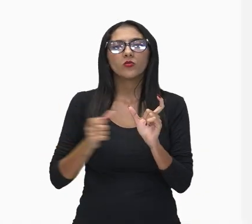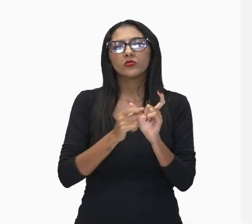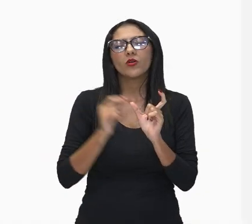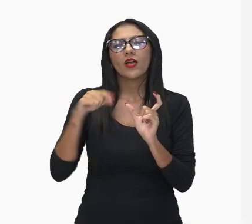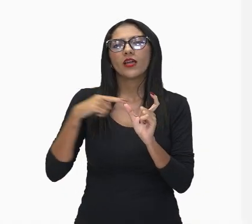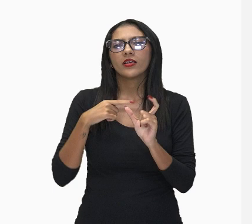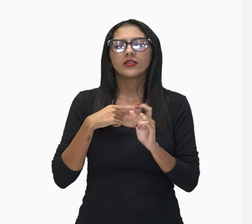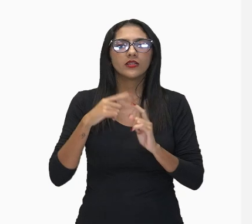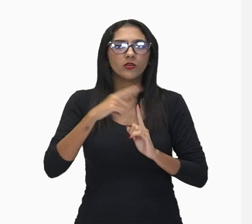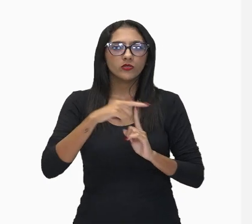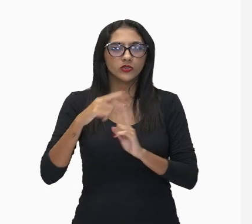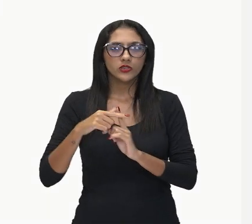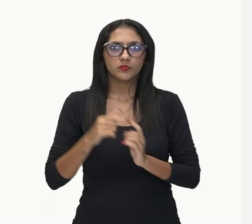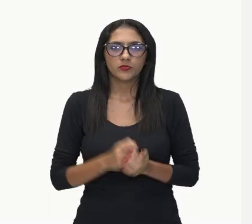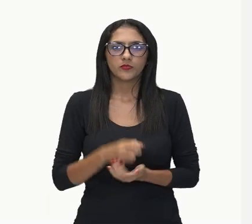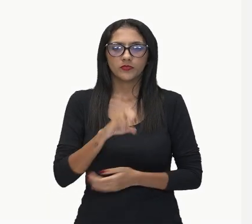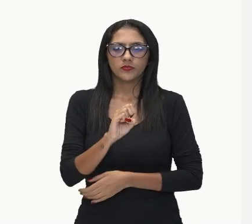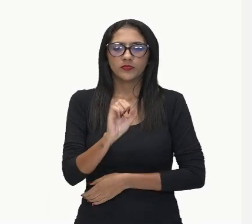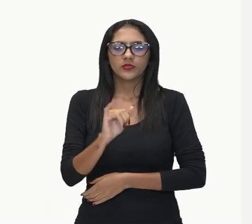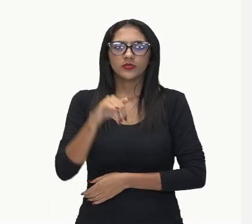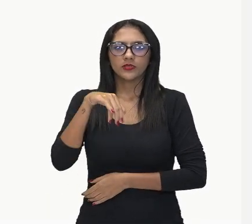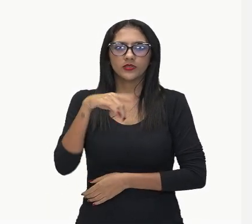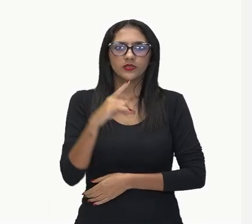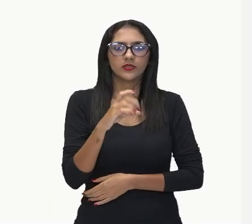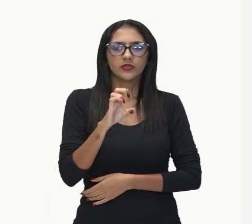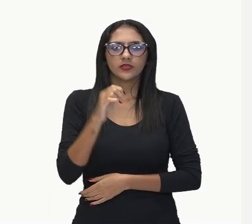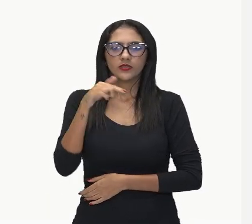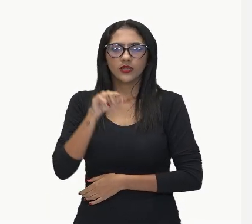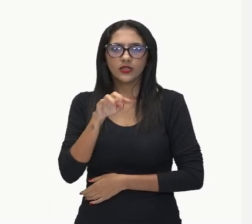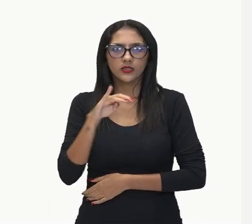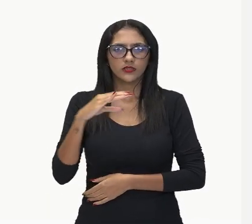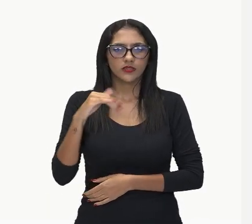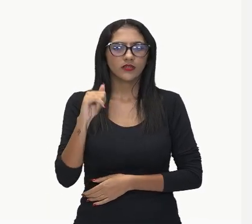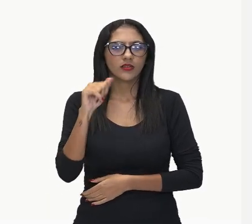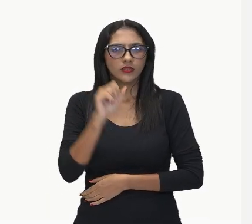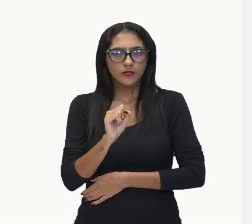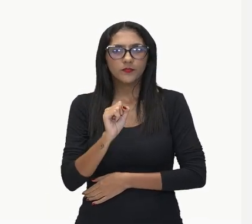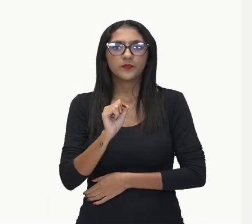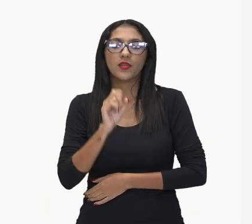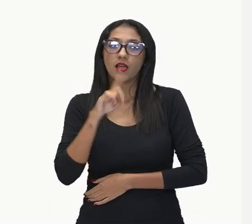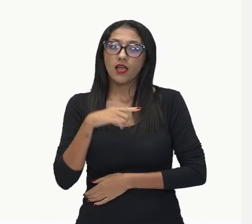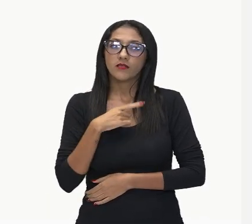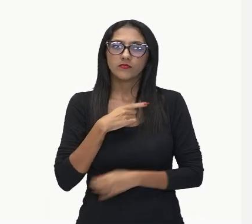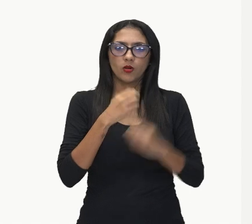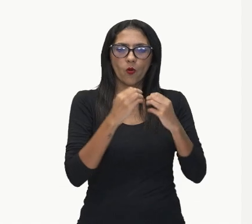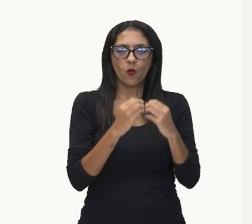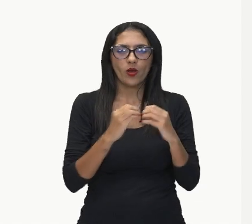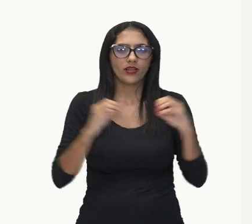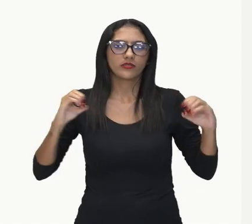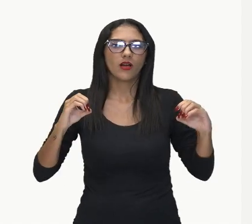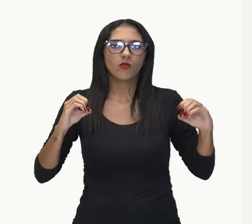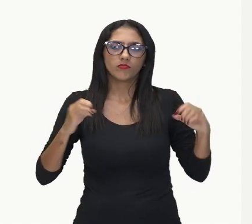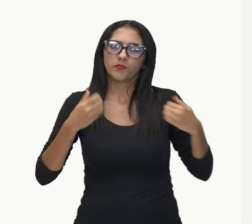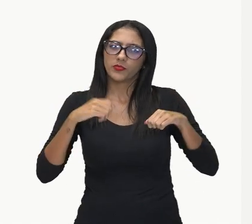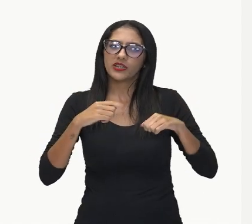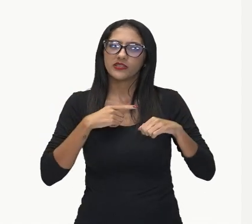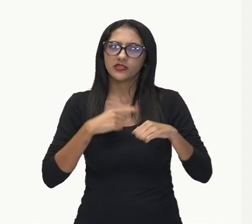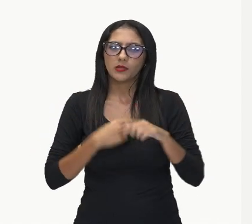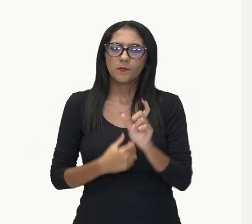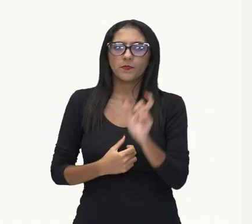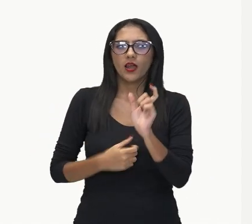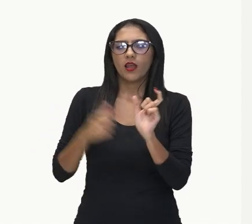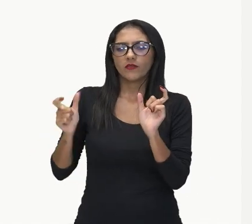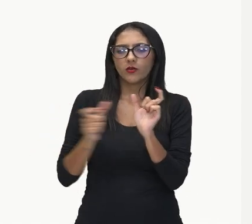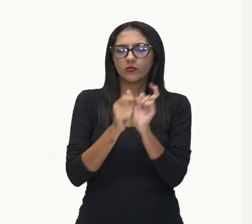orações coordenadas sindéticas. Elas se ligam uma à outra por meio de uma